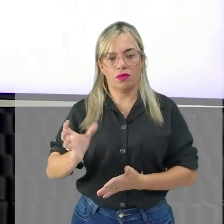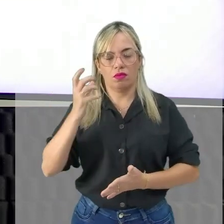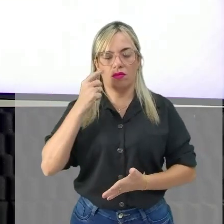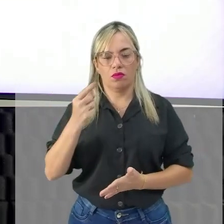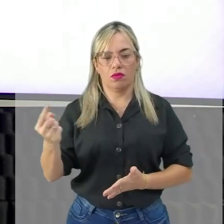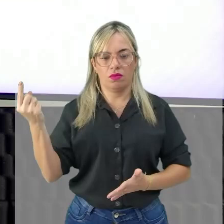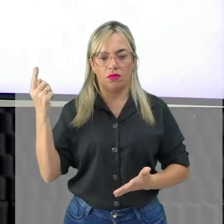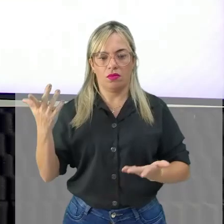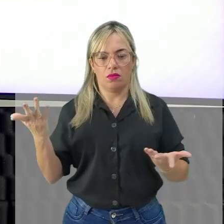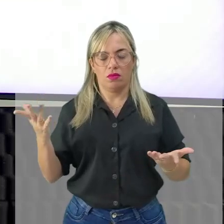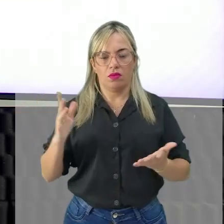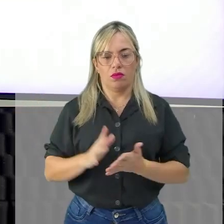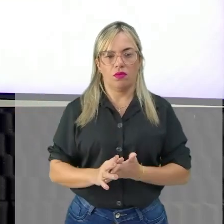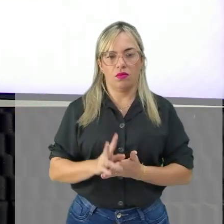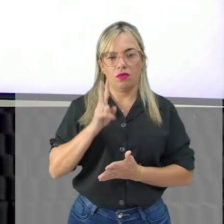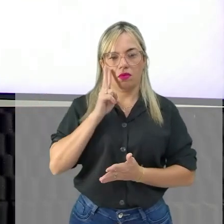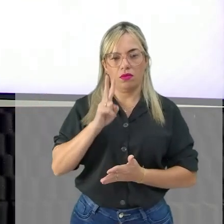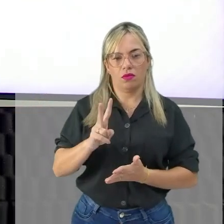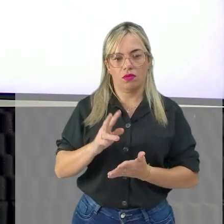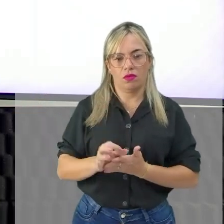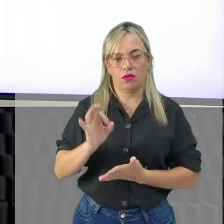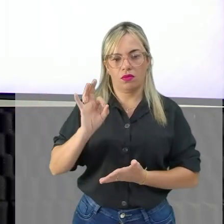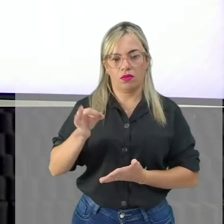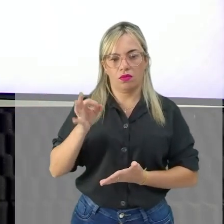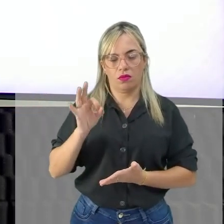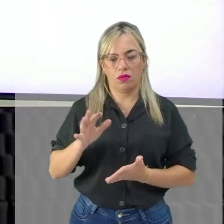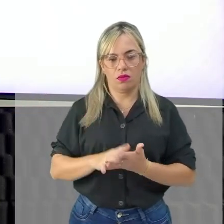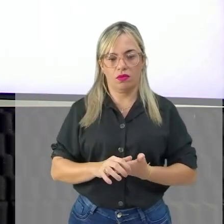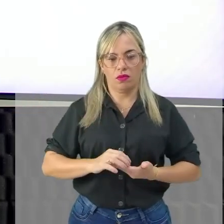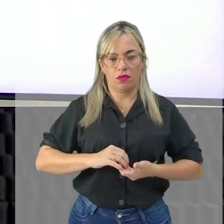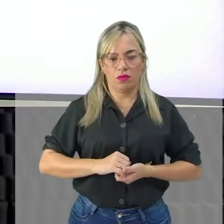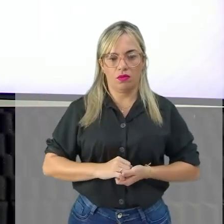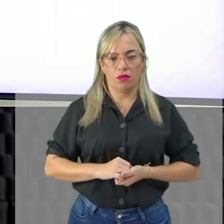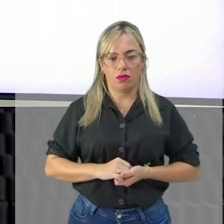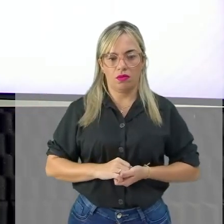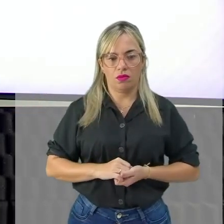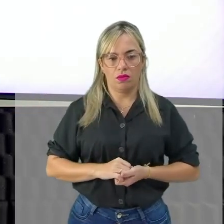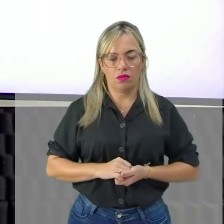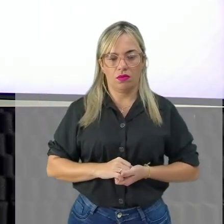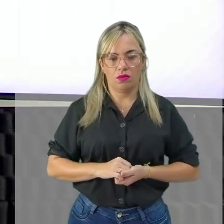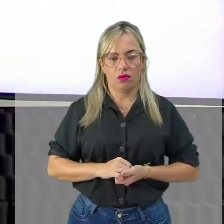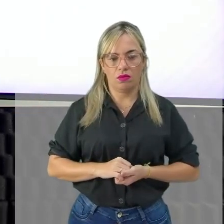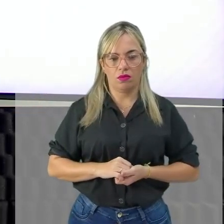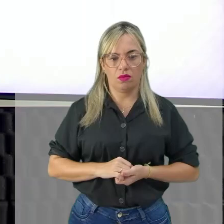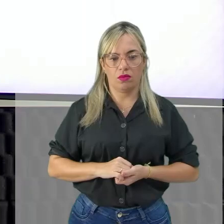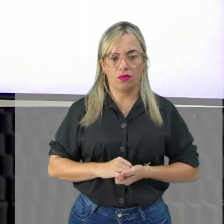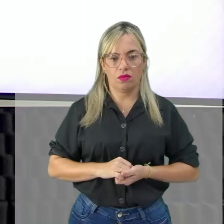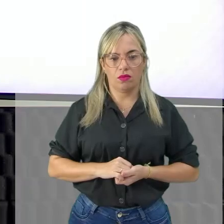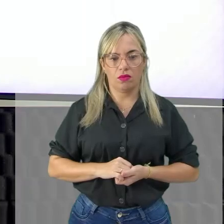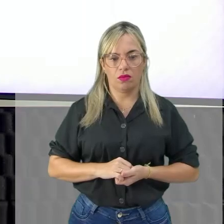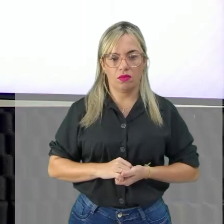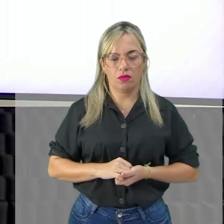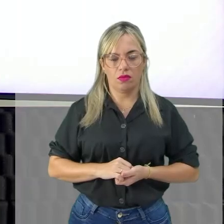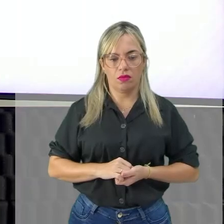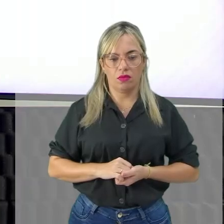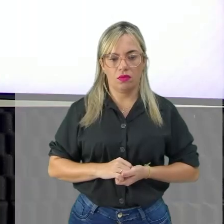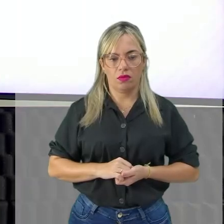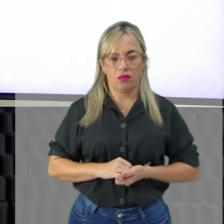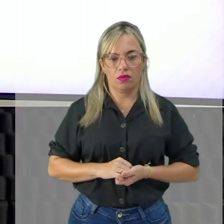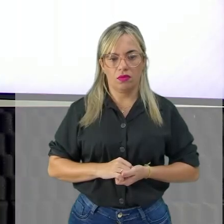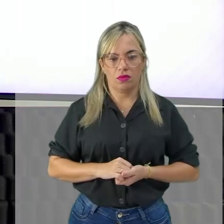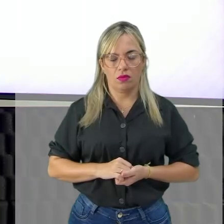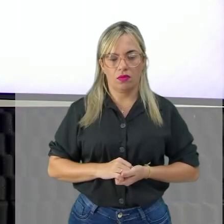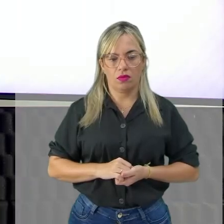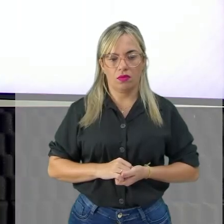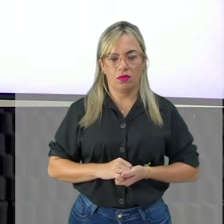Então, aqui o que a gente viu de correto está aqui, ó. Vamos lá ver aqui, ó. Considerando o gráfico, as afirmativas corretas são somente 2 e